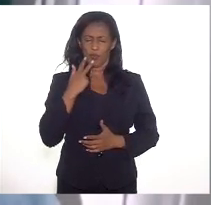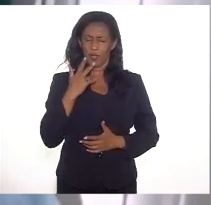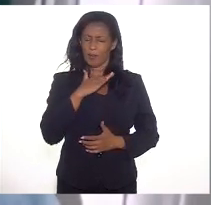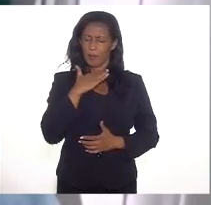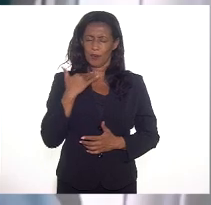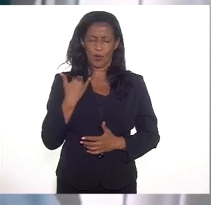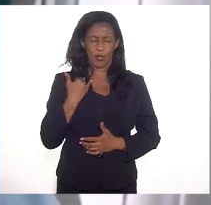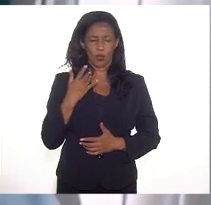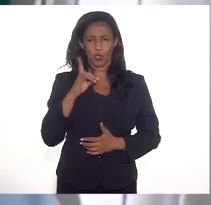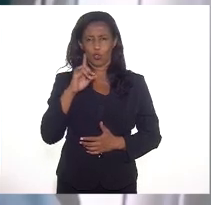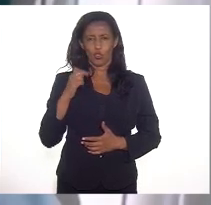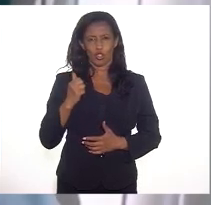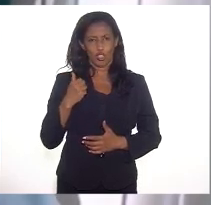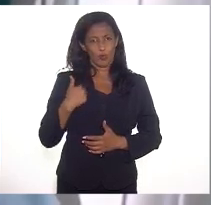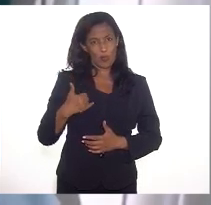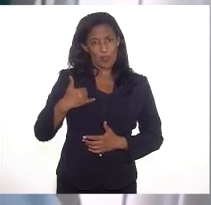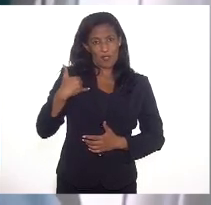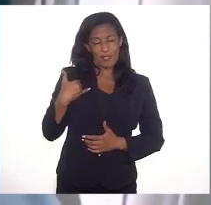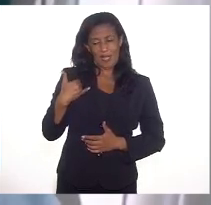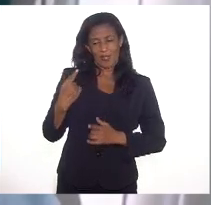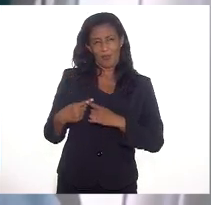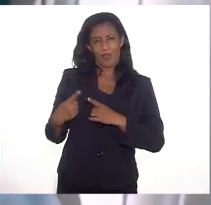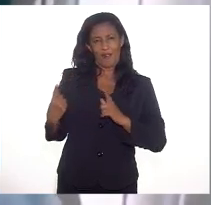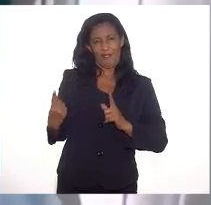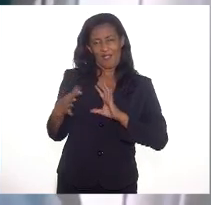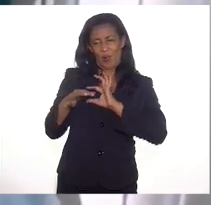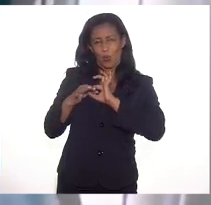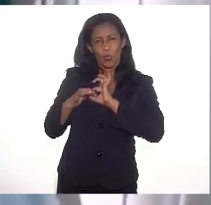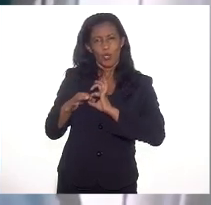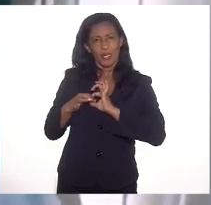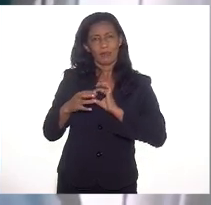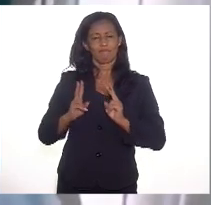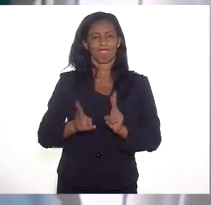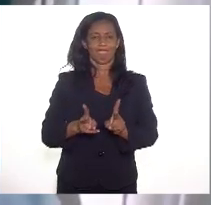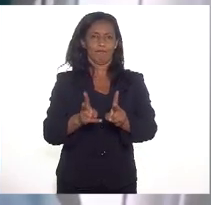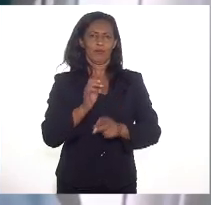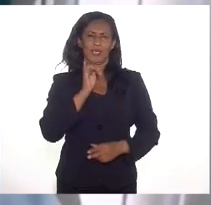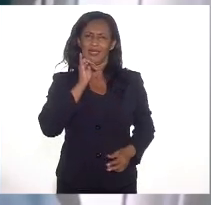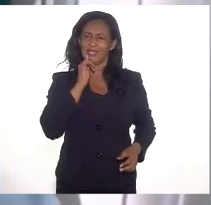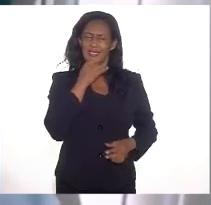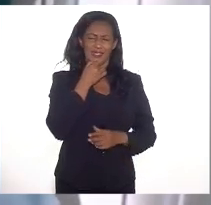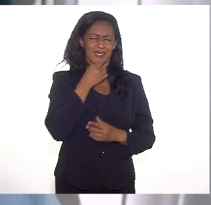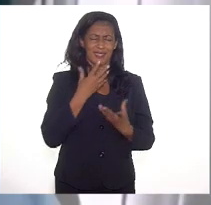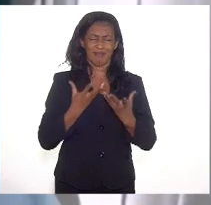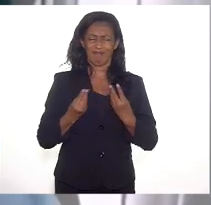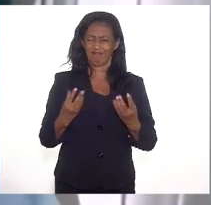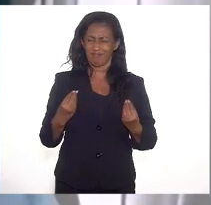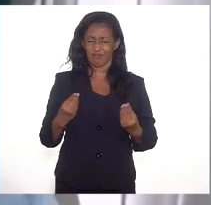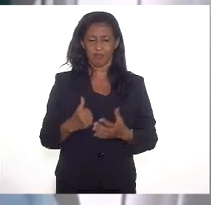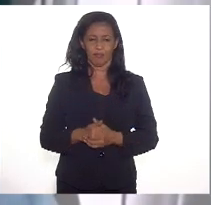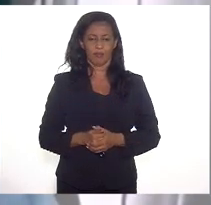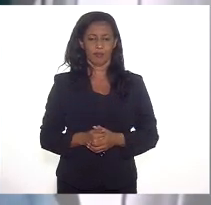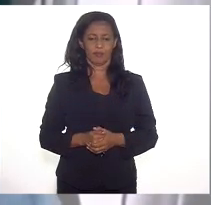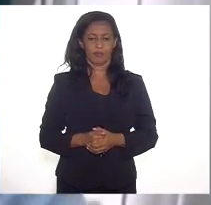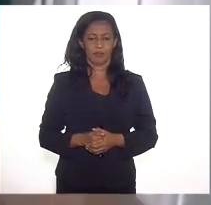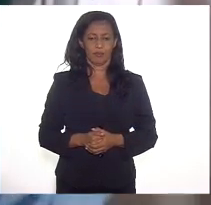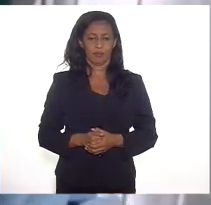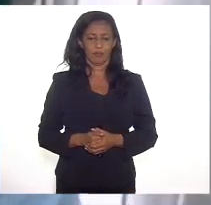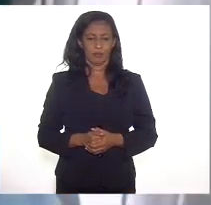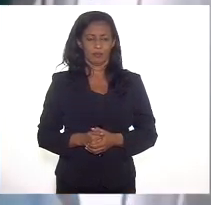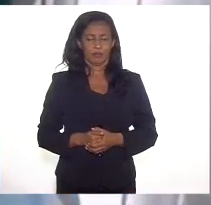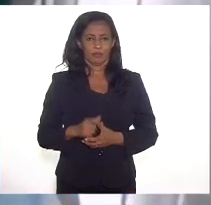para que ficássemos unidos para sempre. É uma tristeza muito grande no coração de muita gente, muitos amigos